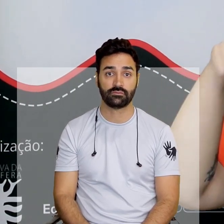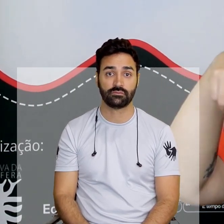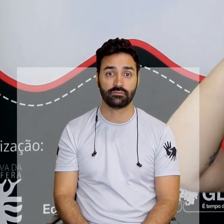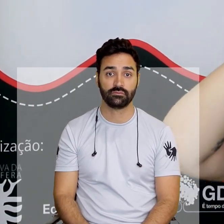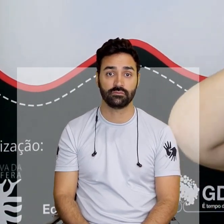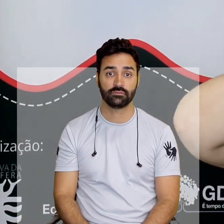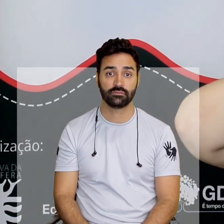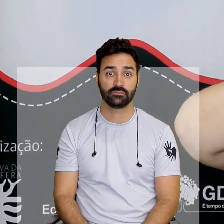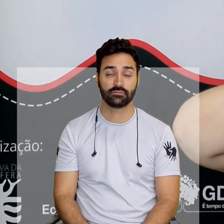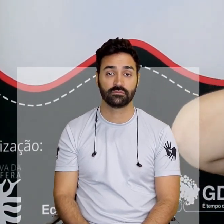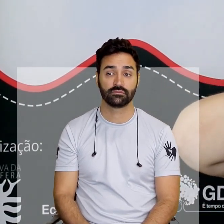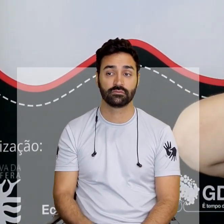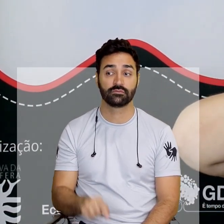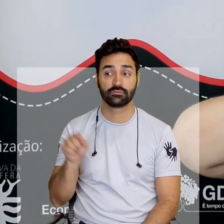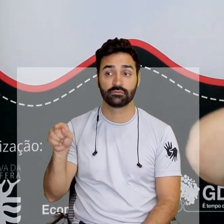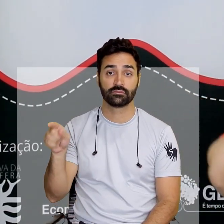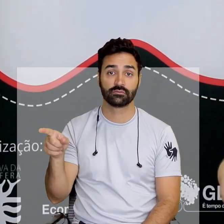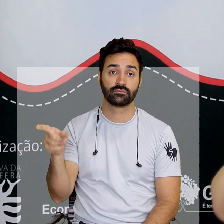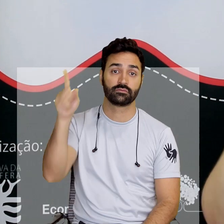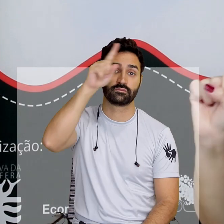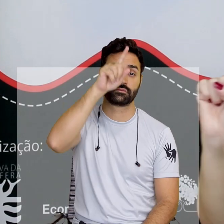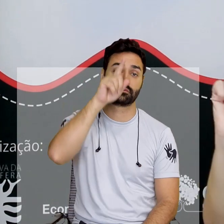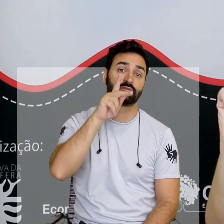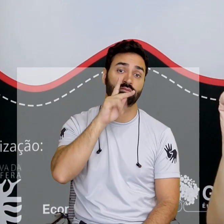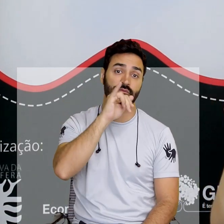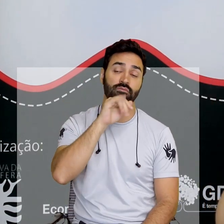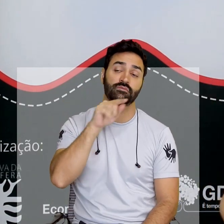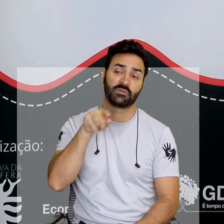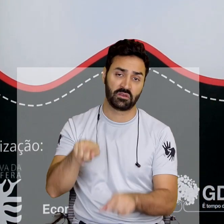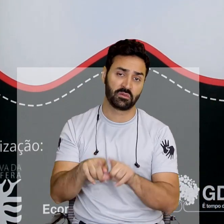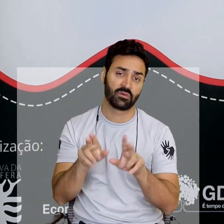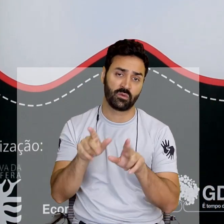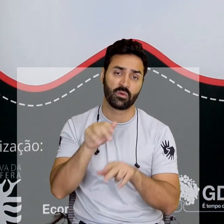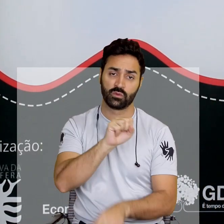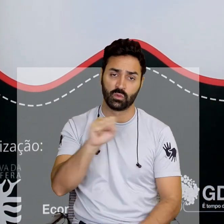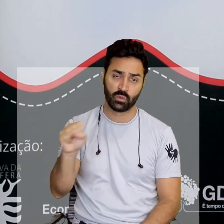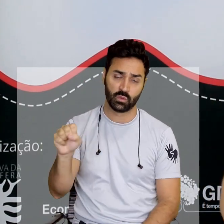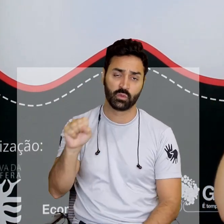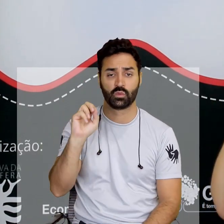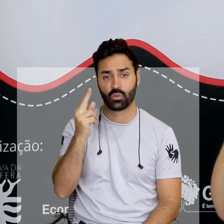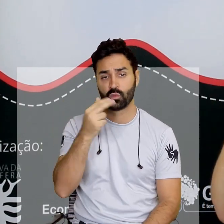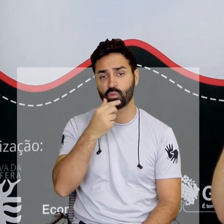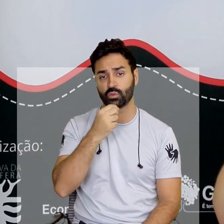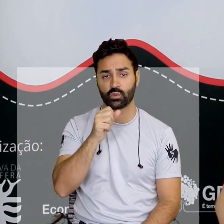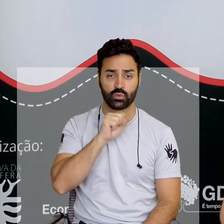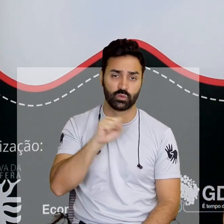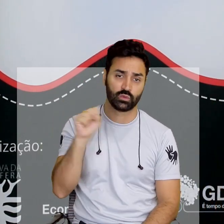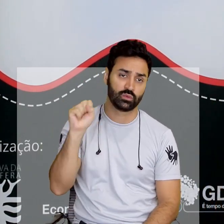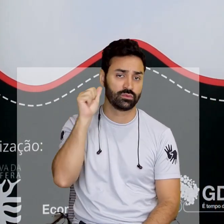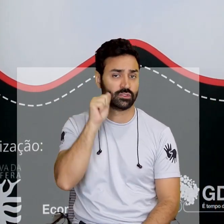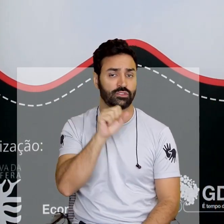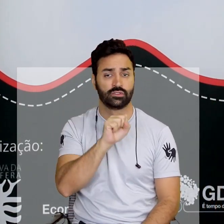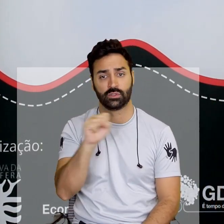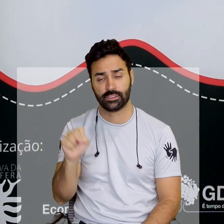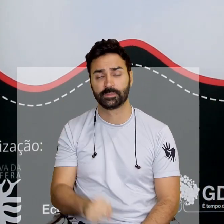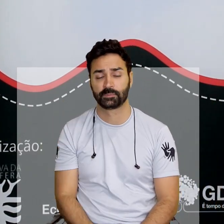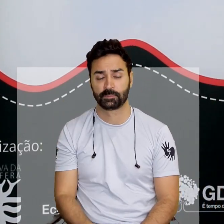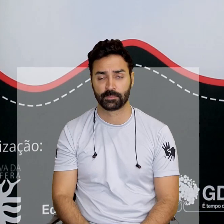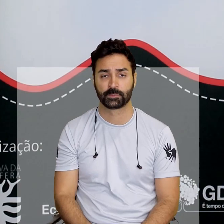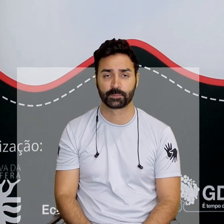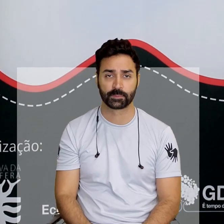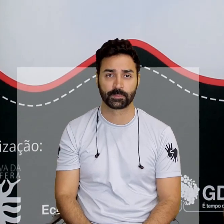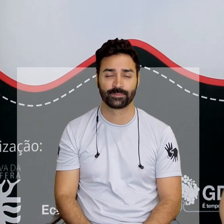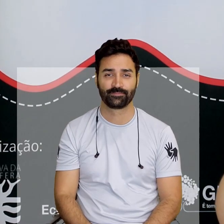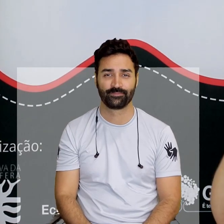E a relação dela com os pais do esposo mesmo, sogro e sogra. Ok?